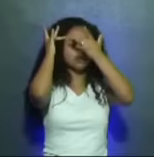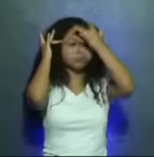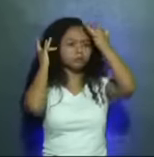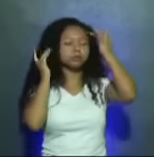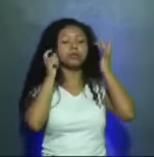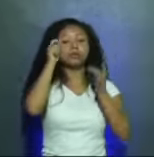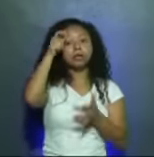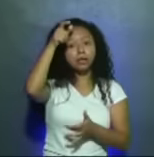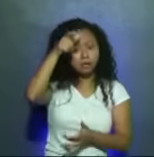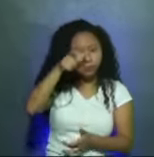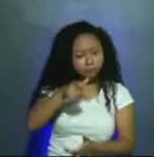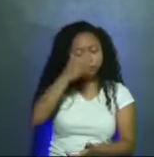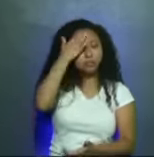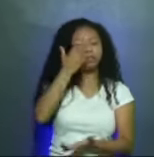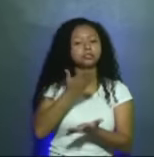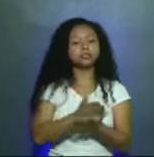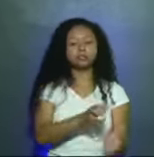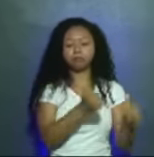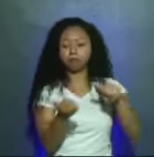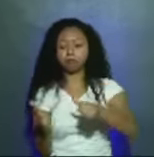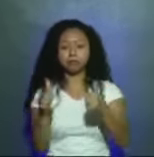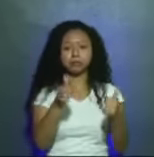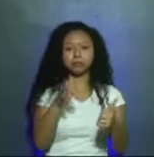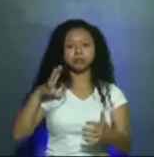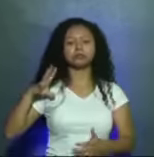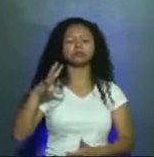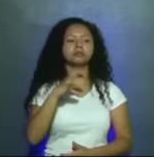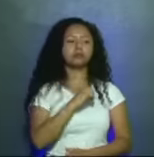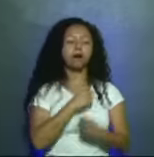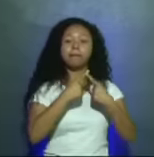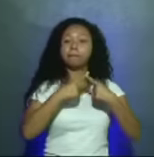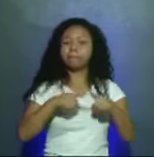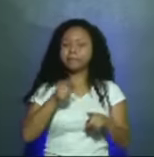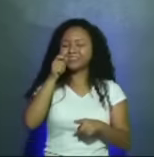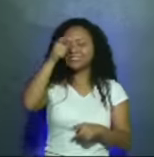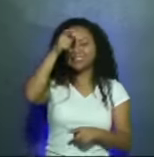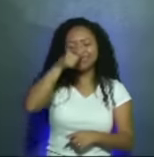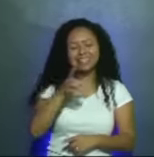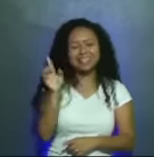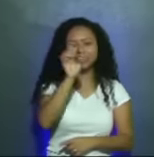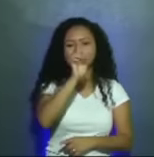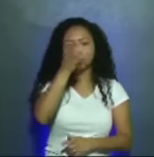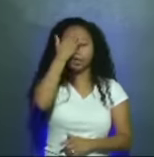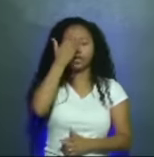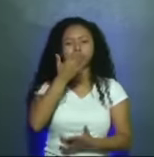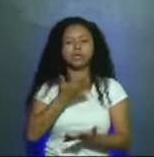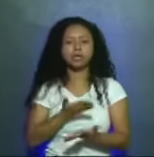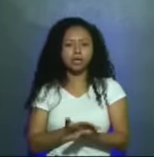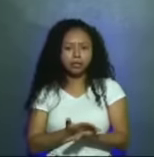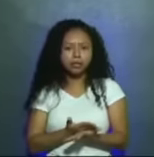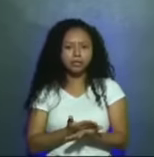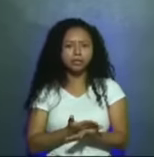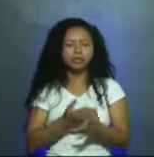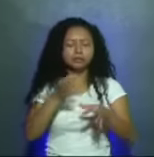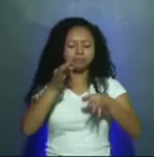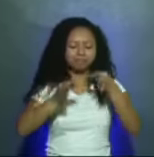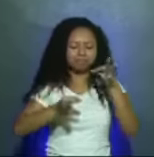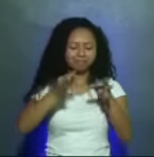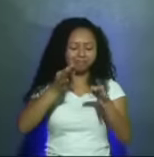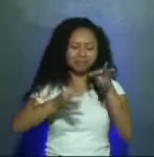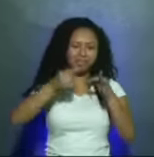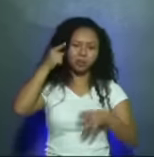crer e for batizado será salvo, mas quem não crer será condenado. Olha só, estes